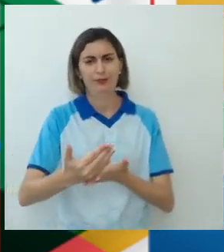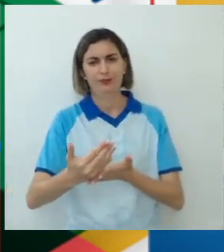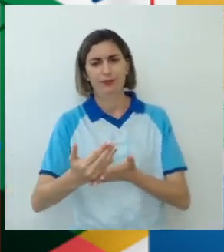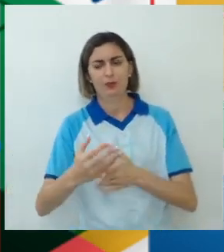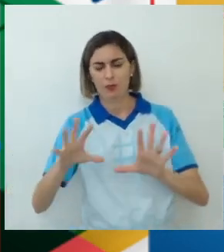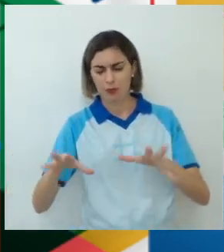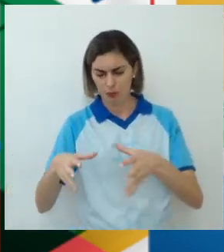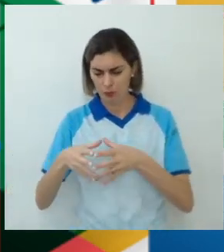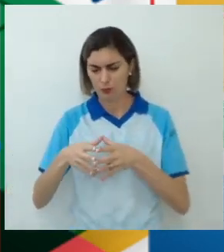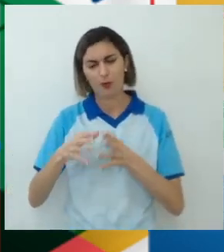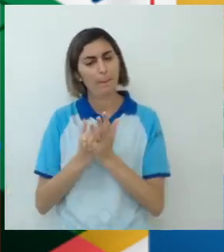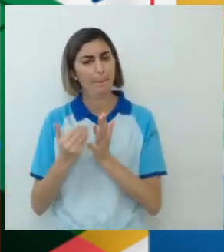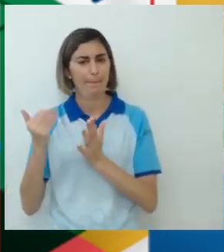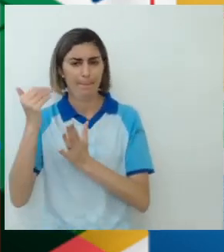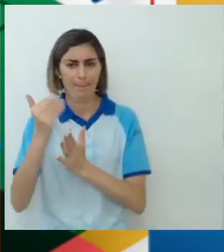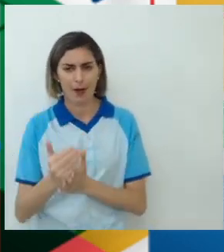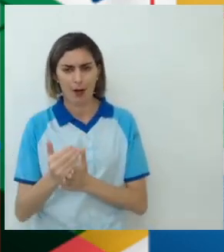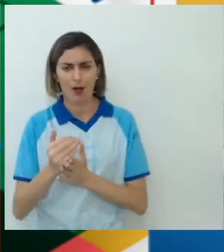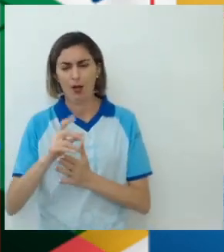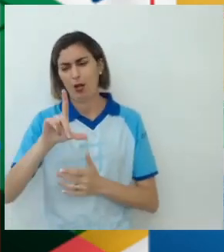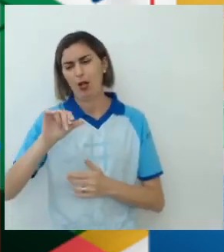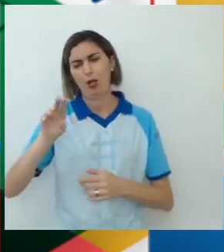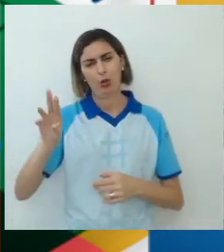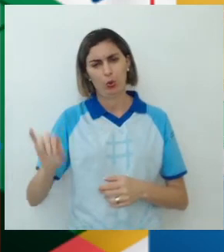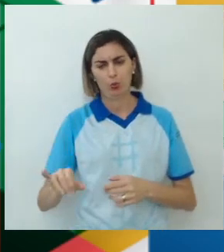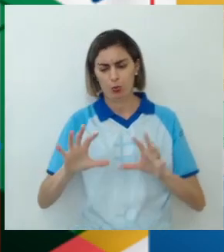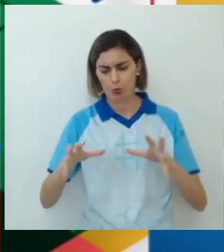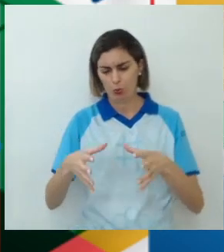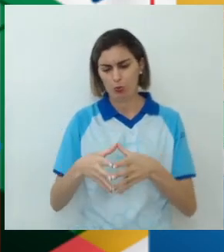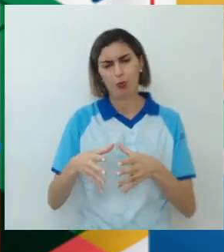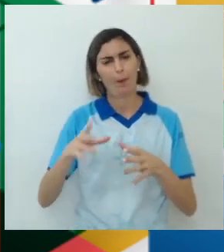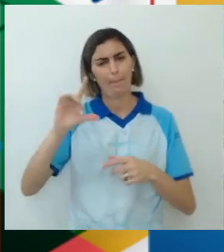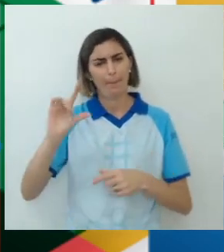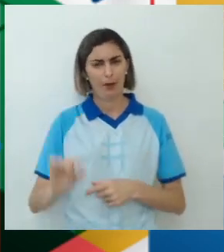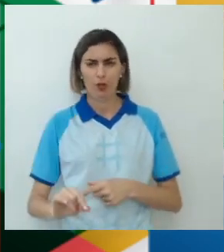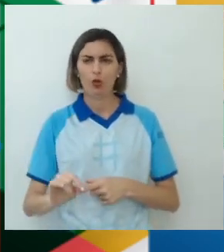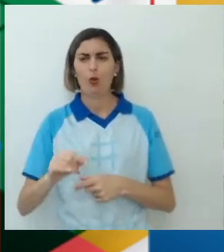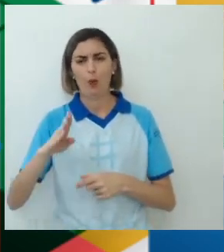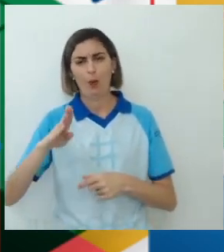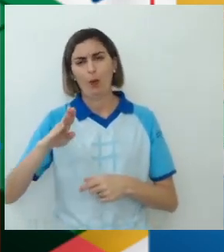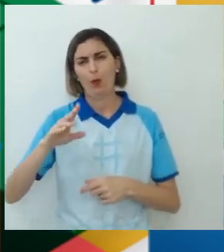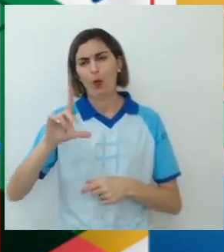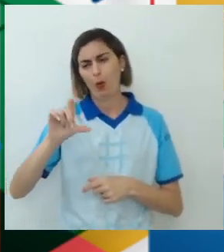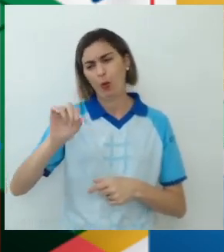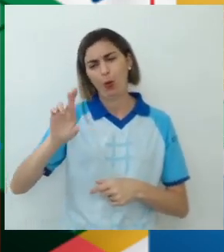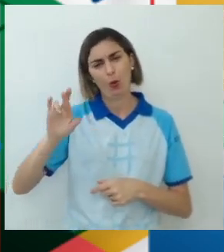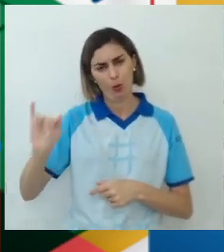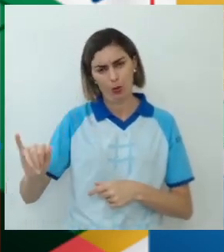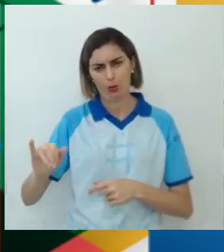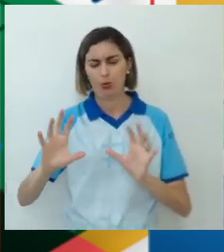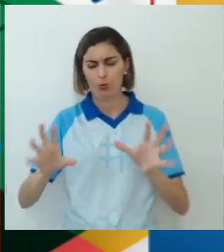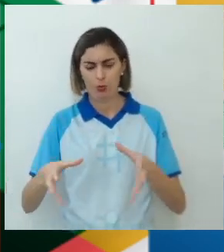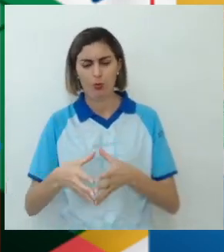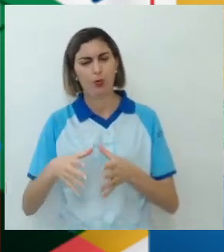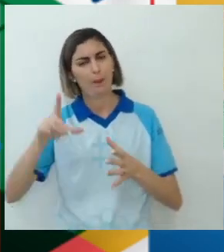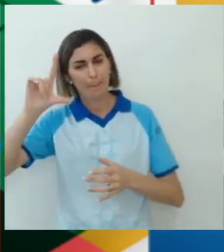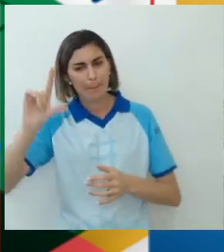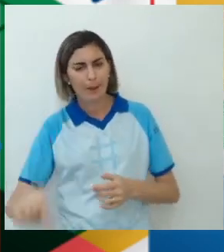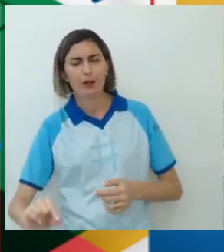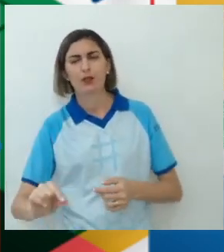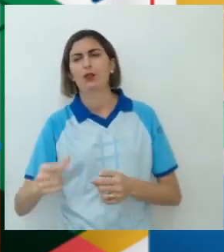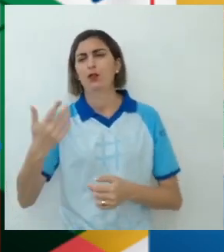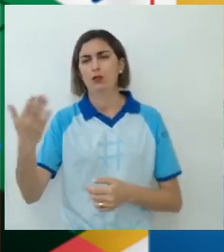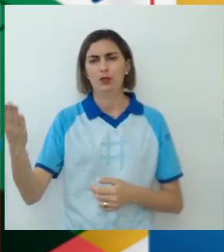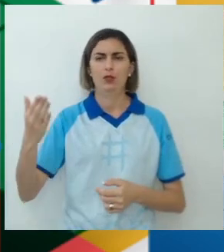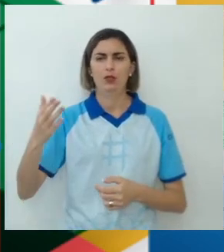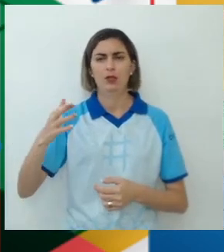O conjunto maior é Lewis, no conjunto menor Bronsted Lowry e no conjunto menor ainda a gente